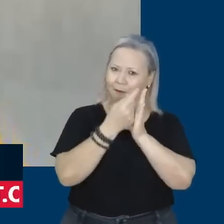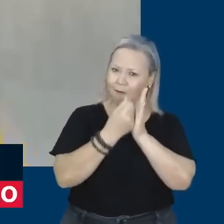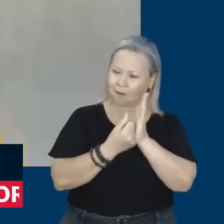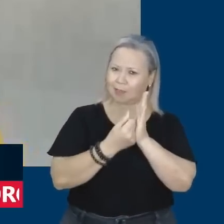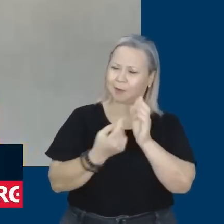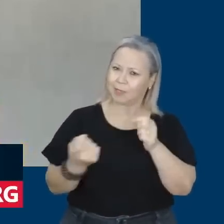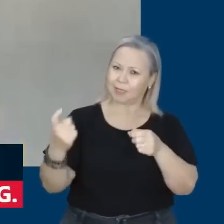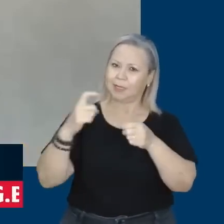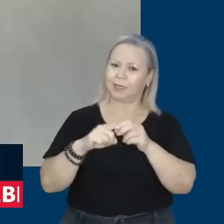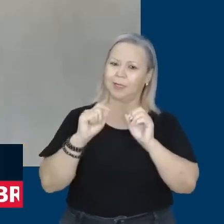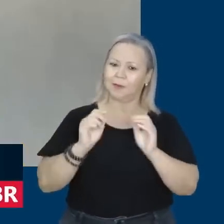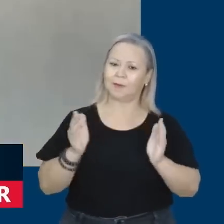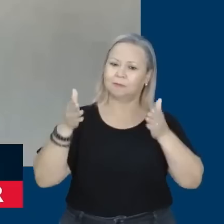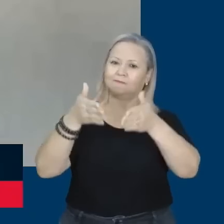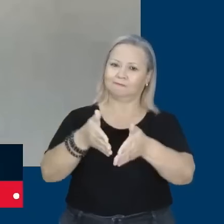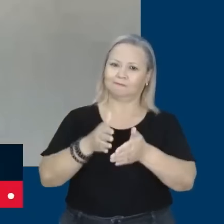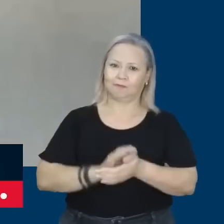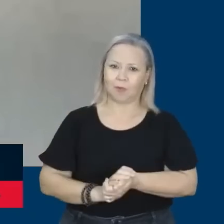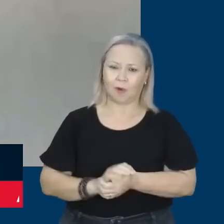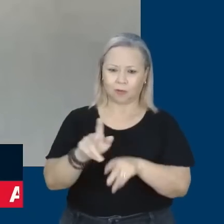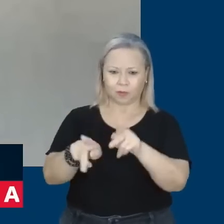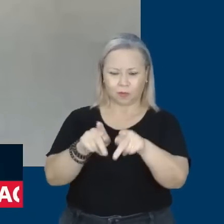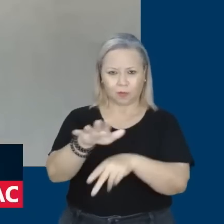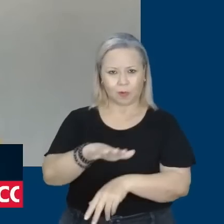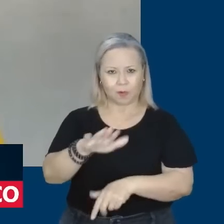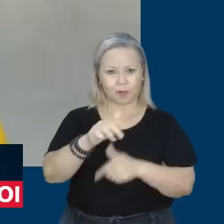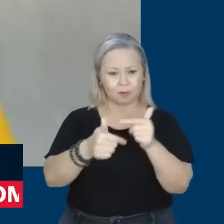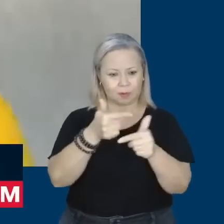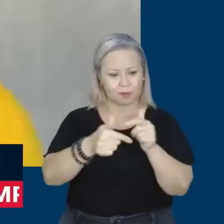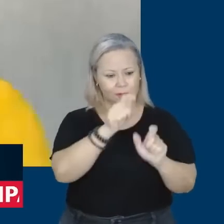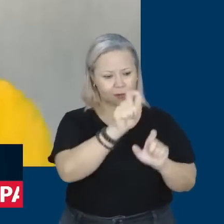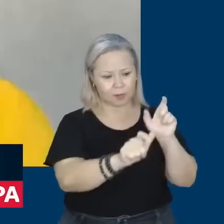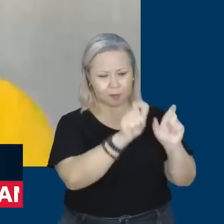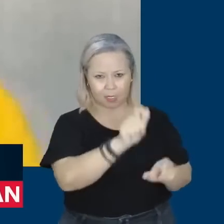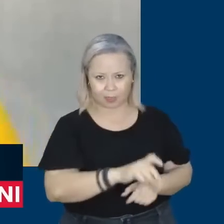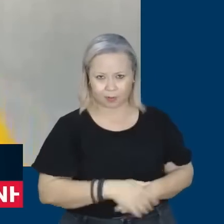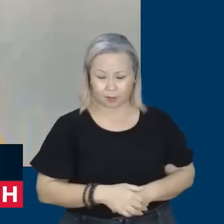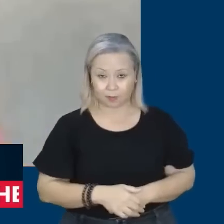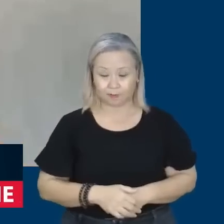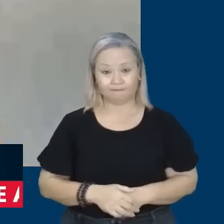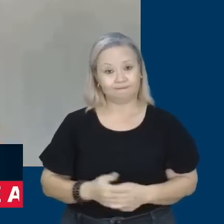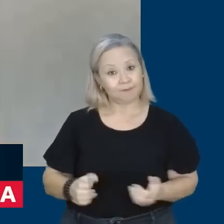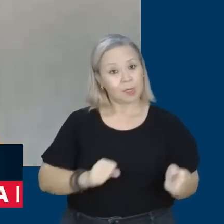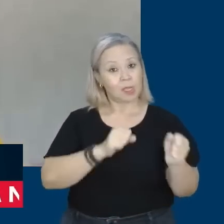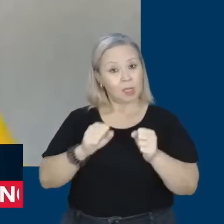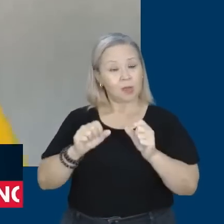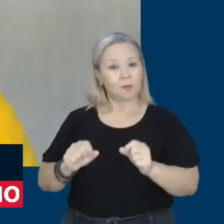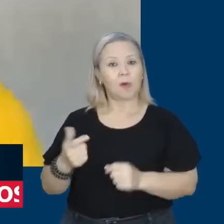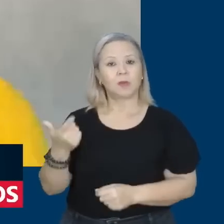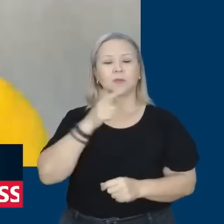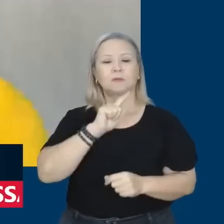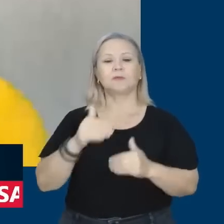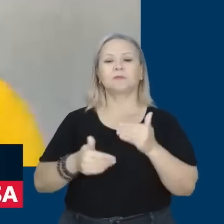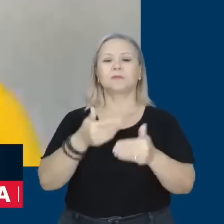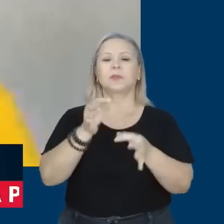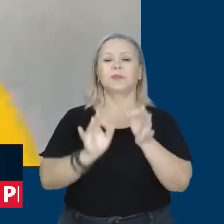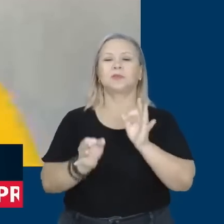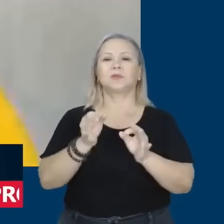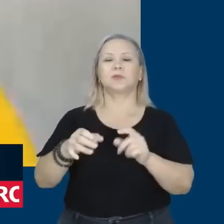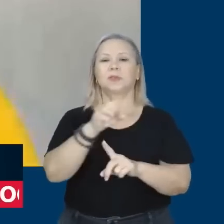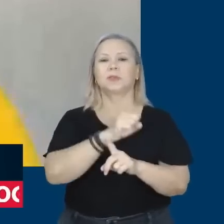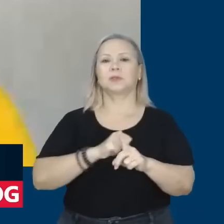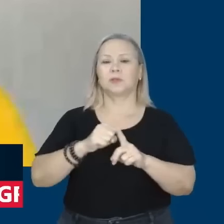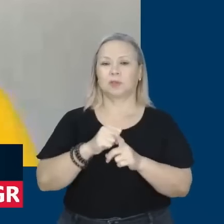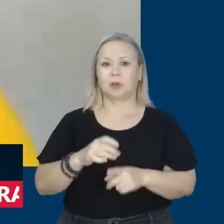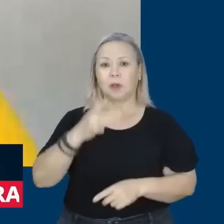volte para o povo brasileiro e para a classe trabalhadora, para que a gente possa avançar na justiça, para que a gente possa avançar nas pessoas